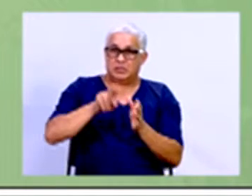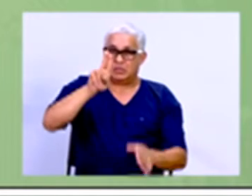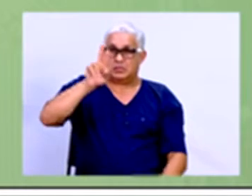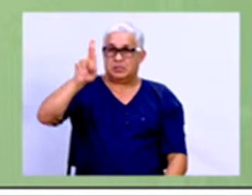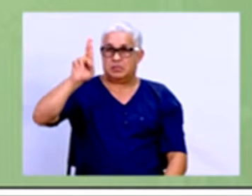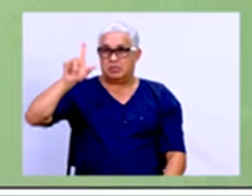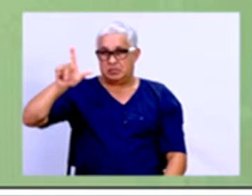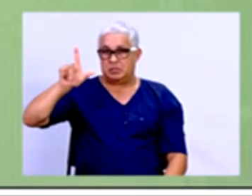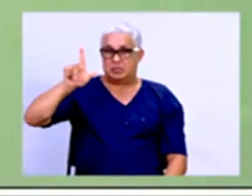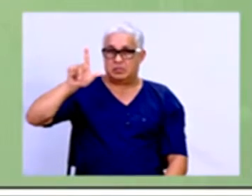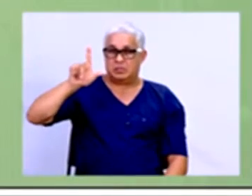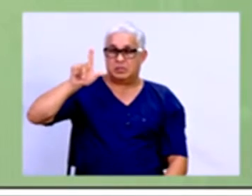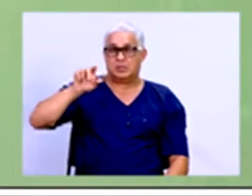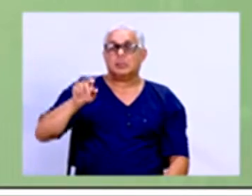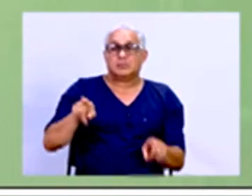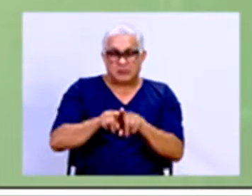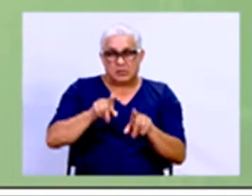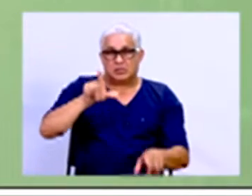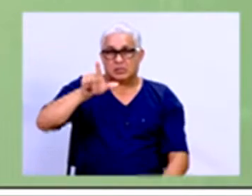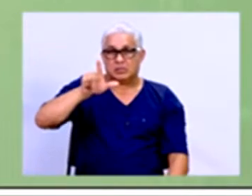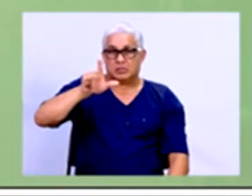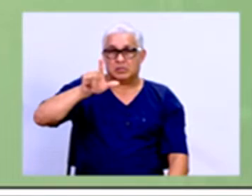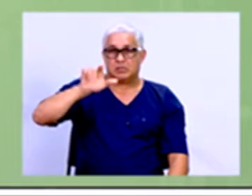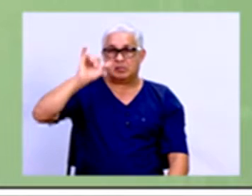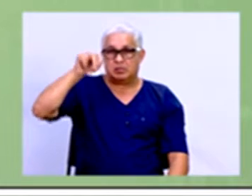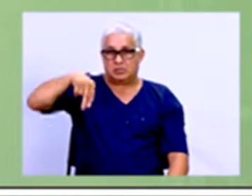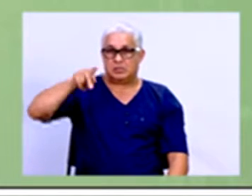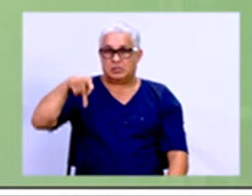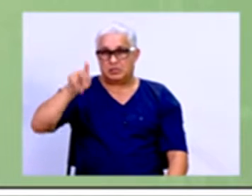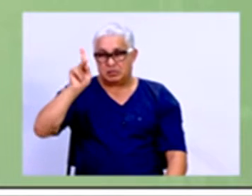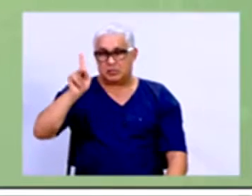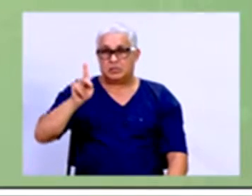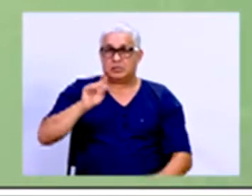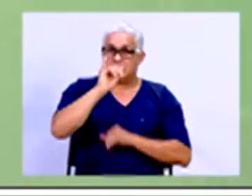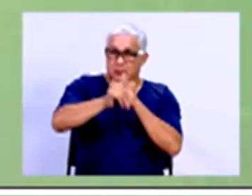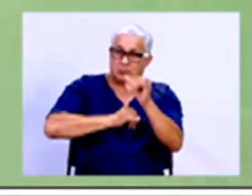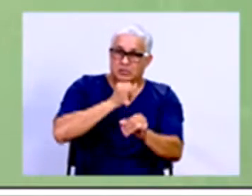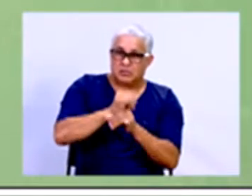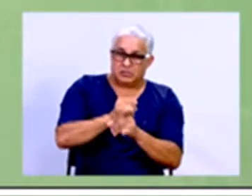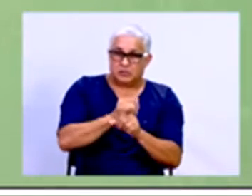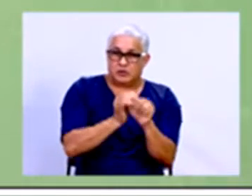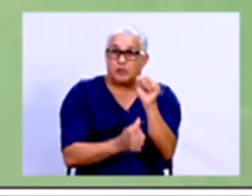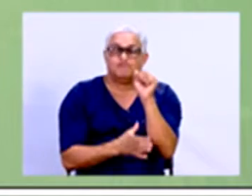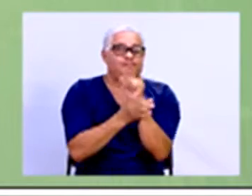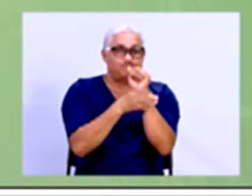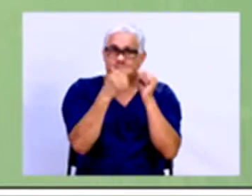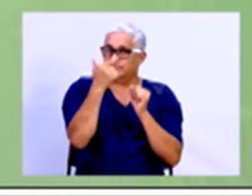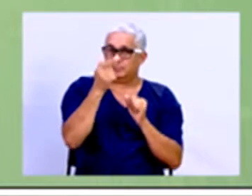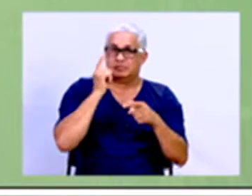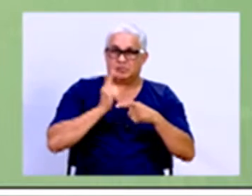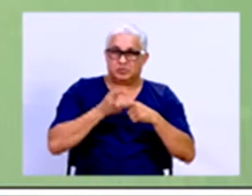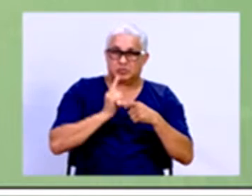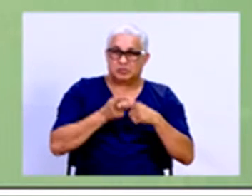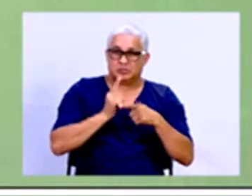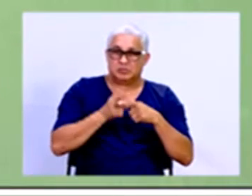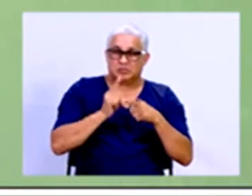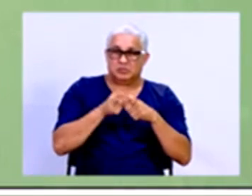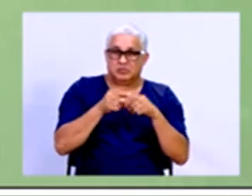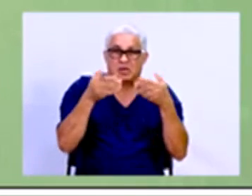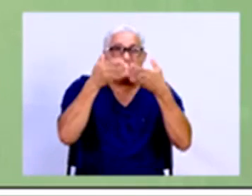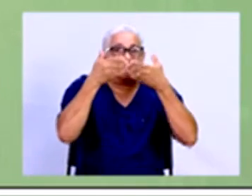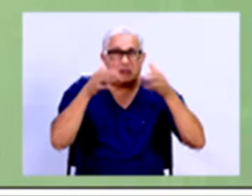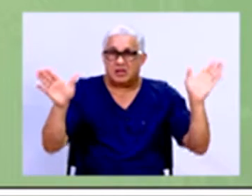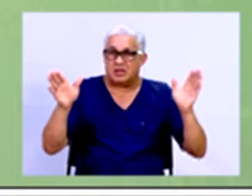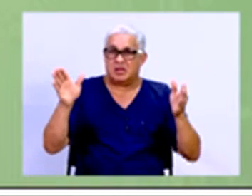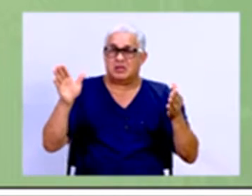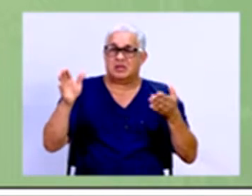passado no link do nosso navegador, certo? Eles não são tão seguros, certo? Porque eles são passados de forma aberta, então qualquer